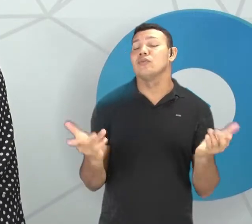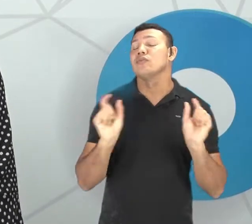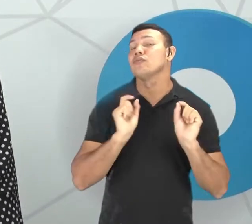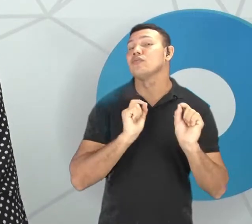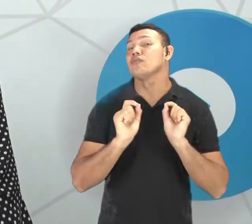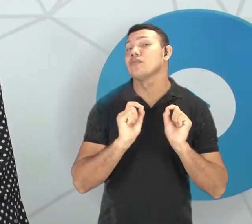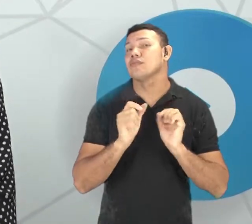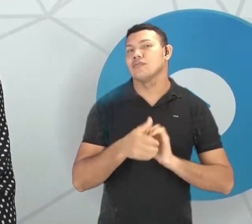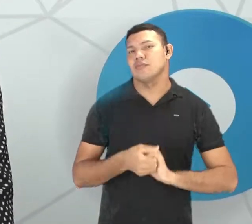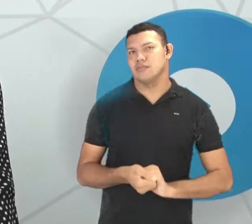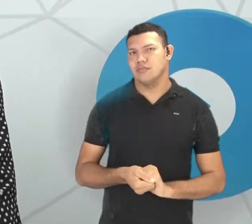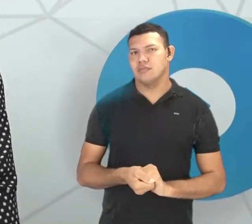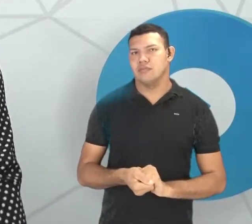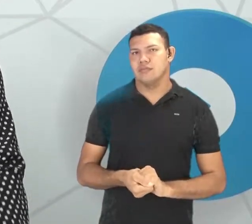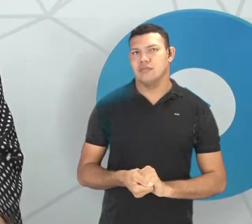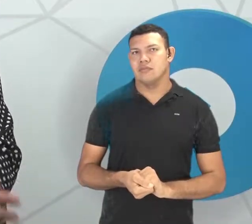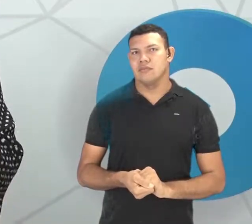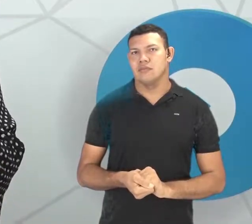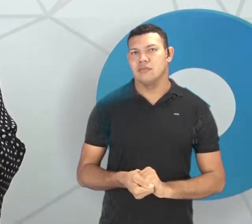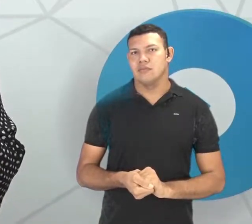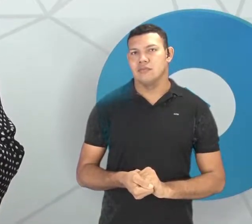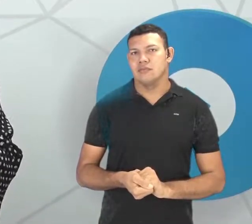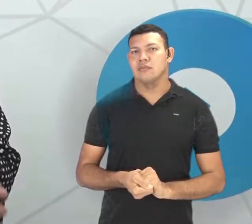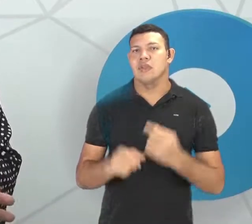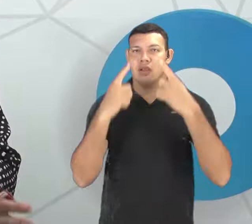hoje da